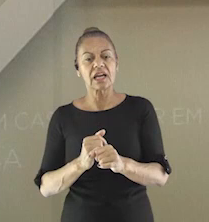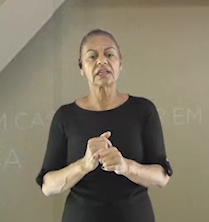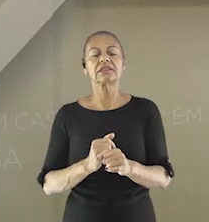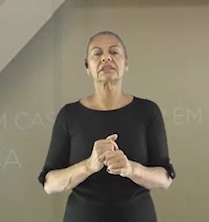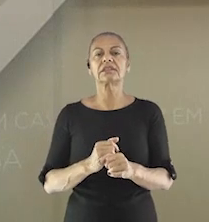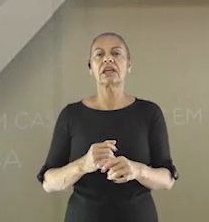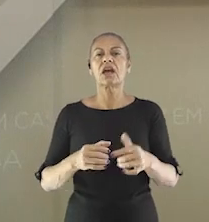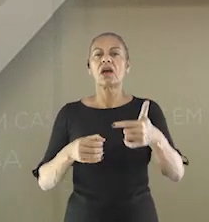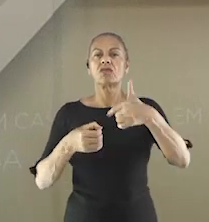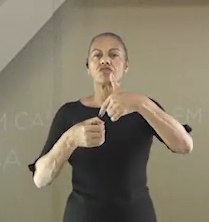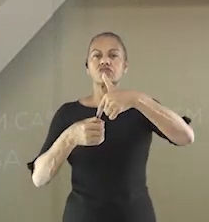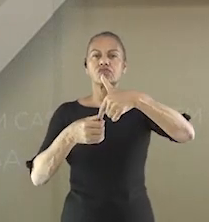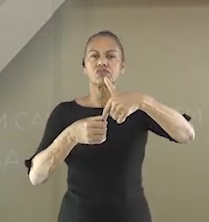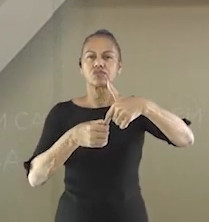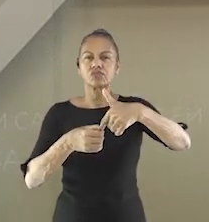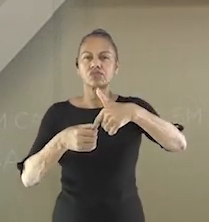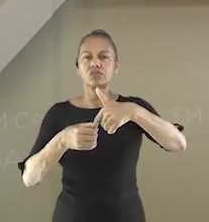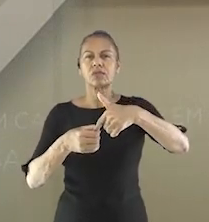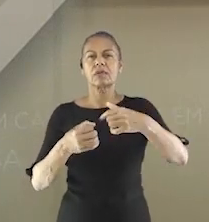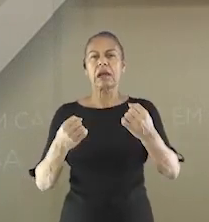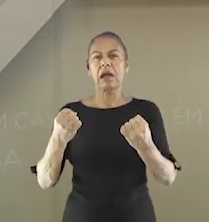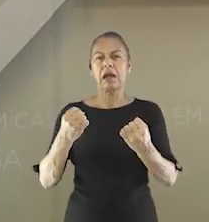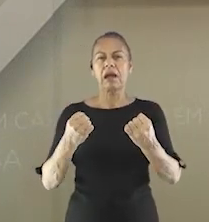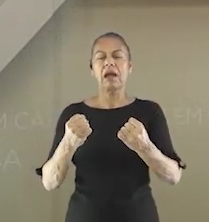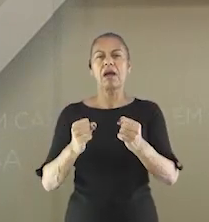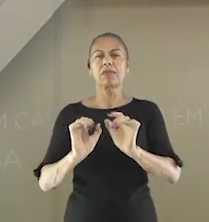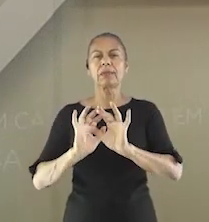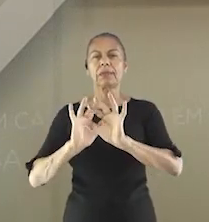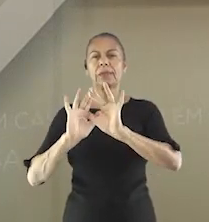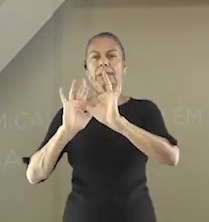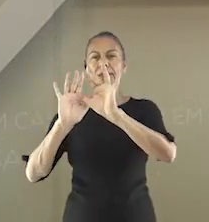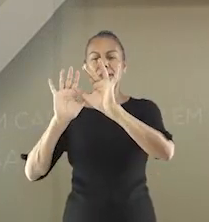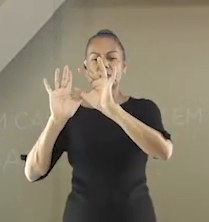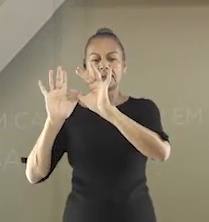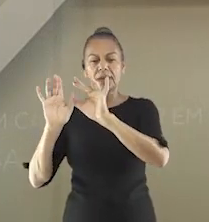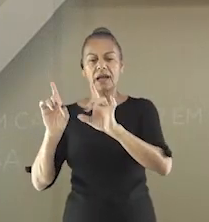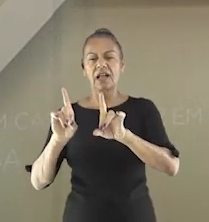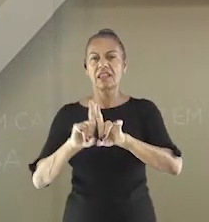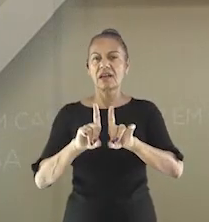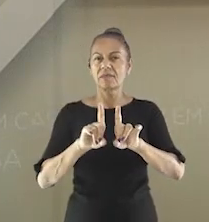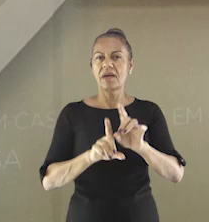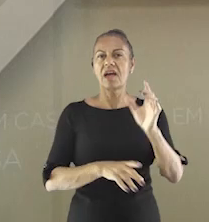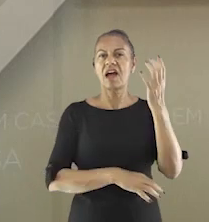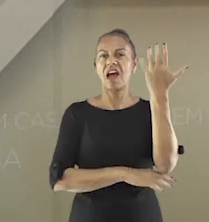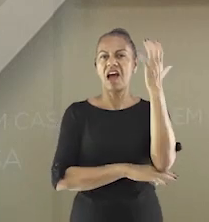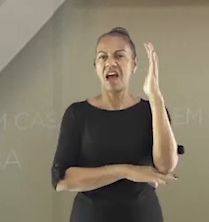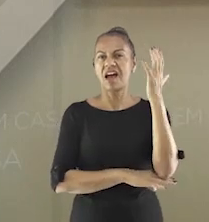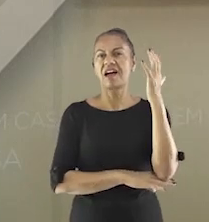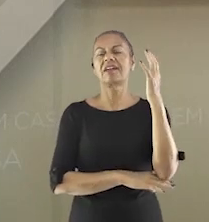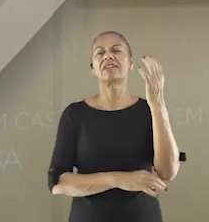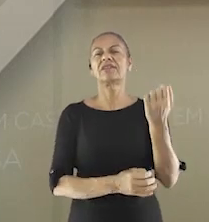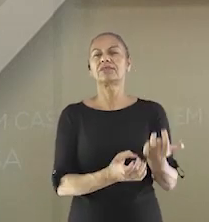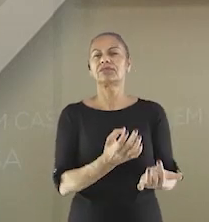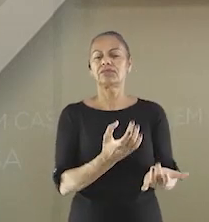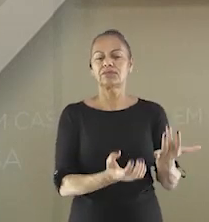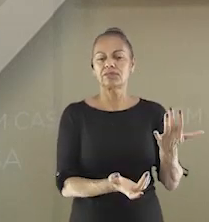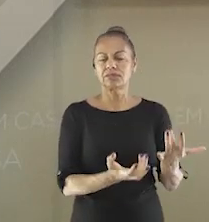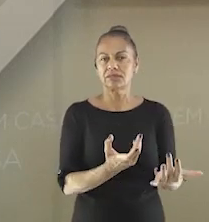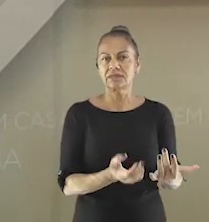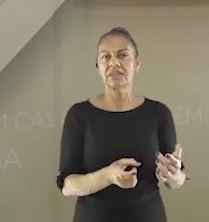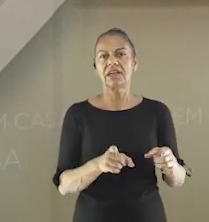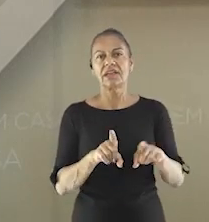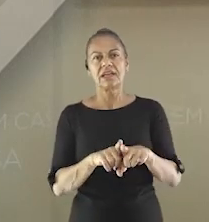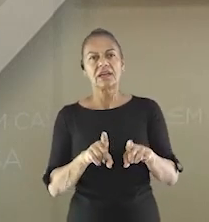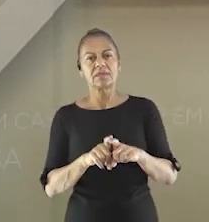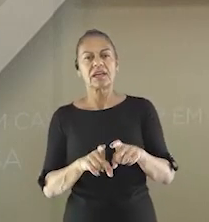que elevam os níveis dos gases estufa. Isso causa o chamado aquecimento global, ocasionando desastres naturais, derretimento das